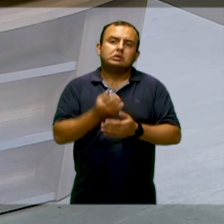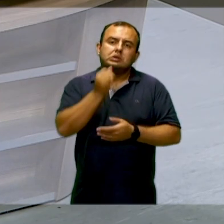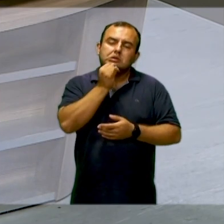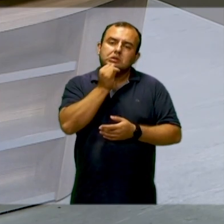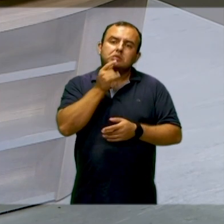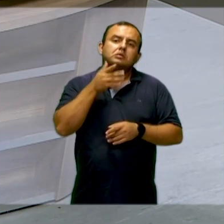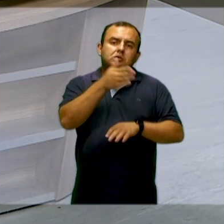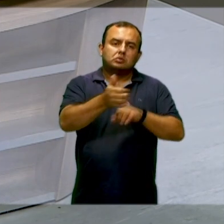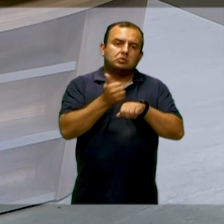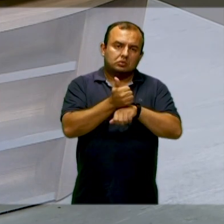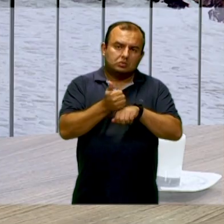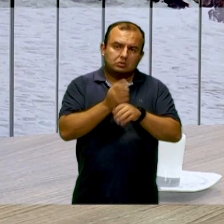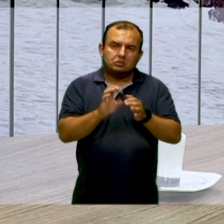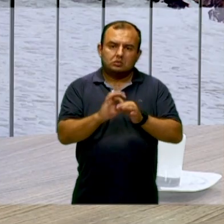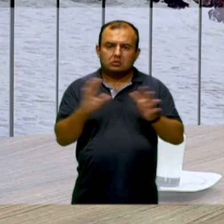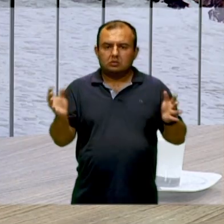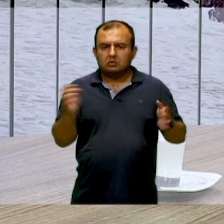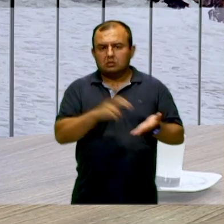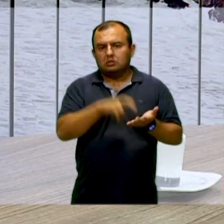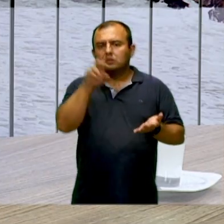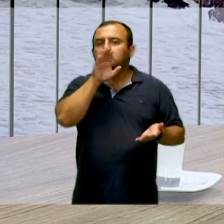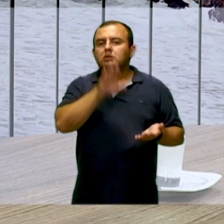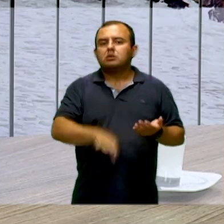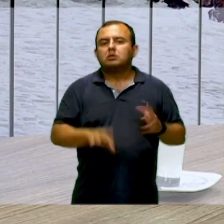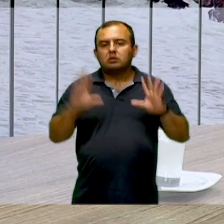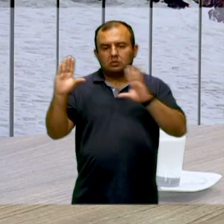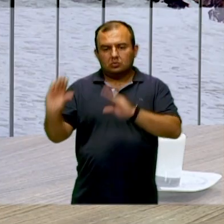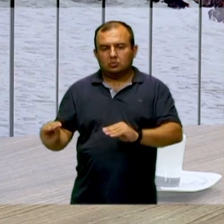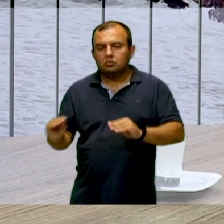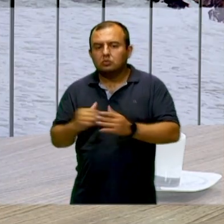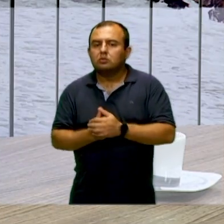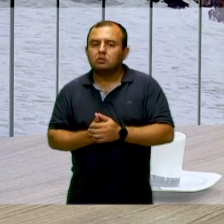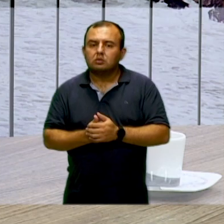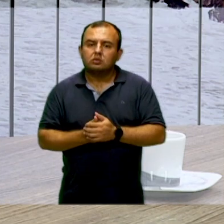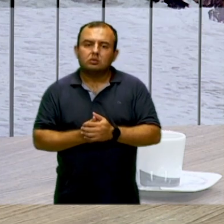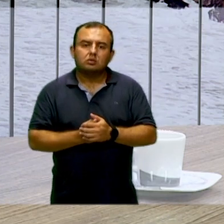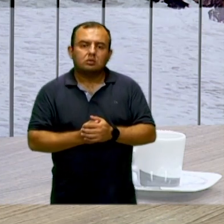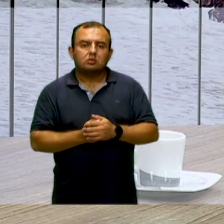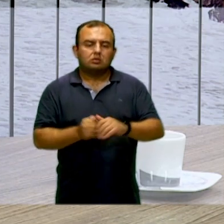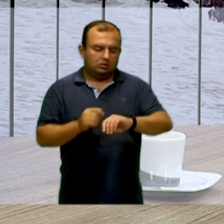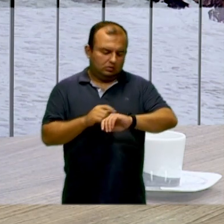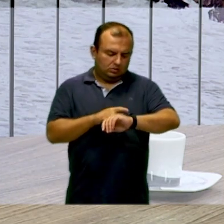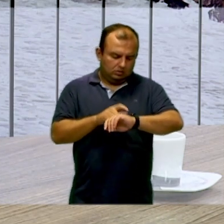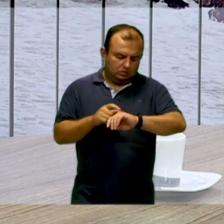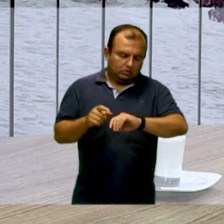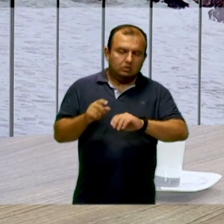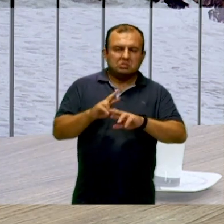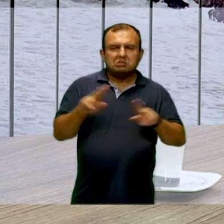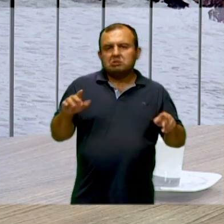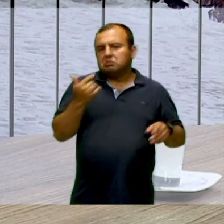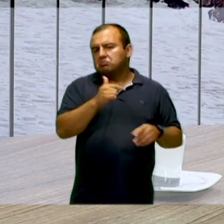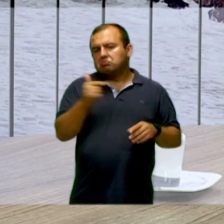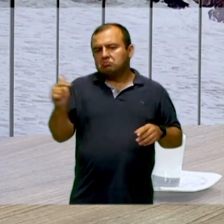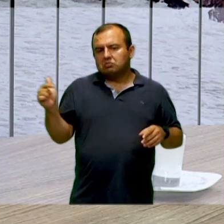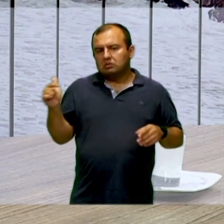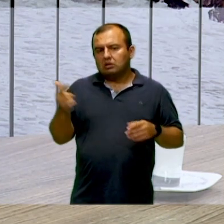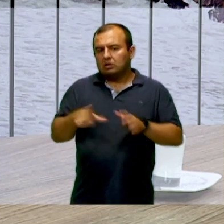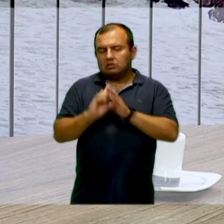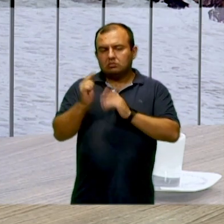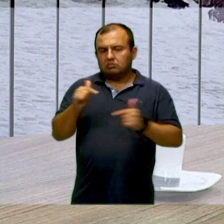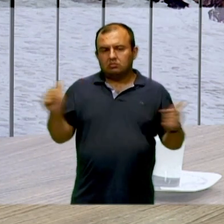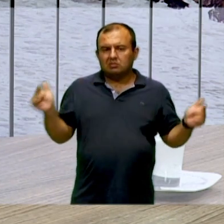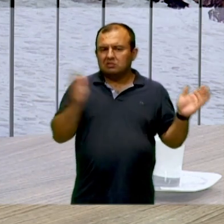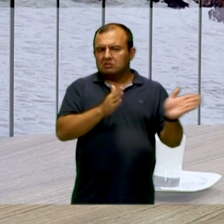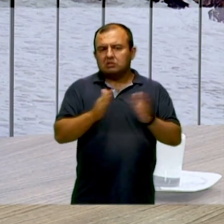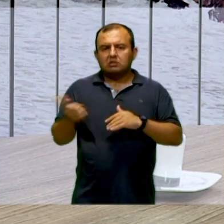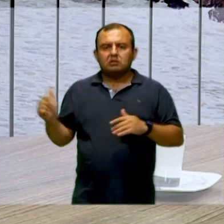lá o profissional, dá disponibilidade, se é de manhã, se é de tarde, é de noite. Coisa que não tinha antes. Aí ligar um por um para chamar uma reunião, organizar, não